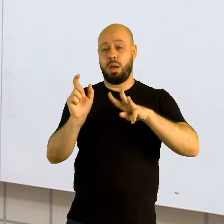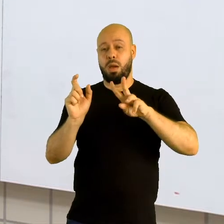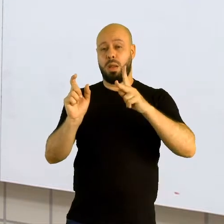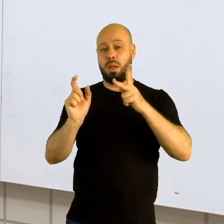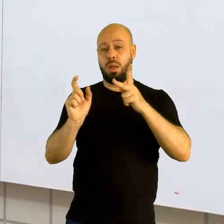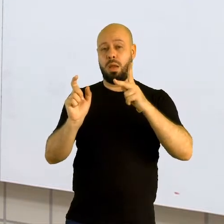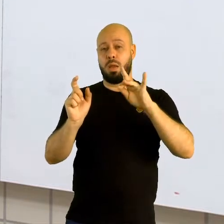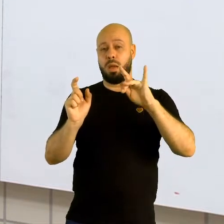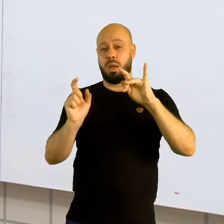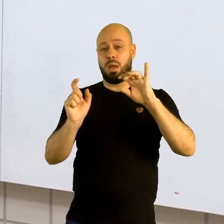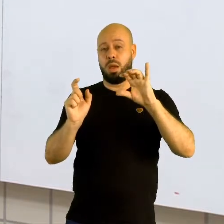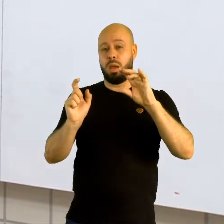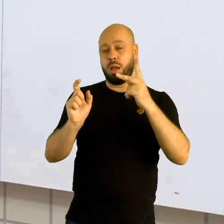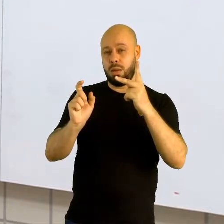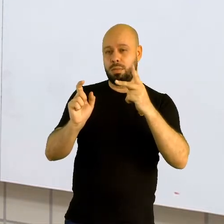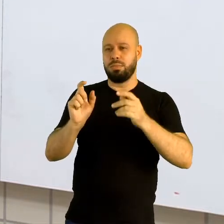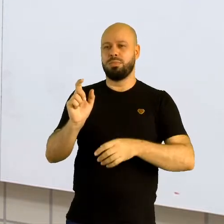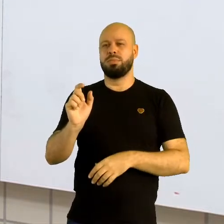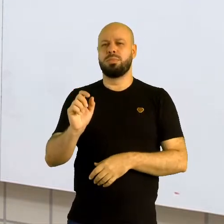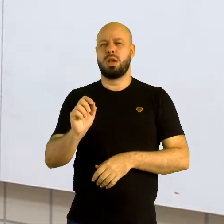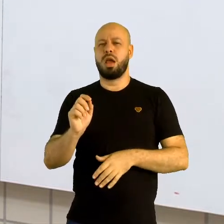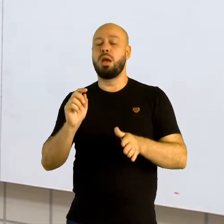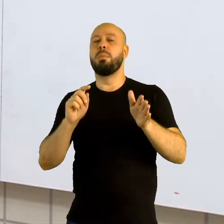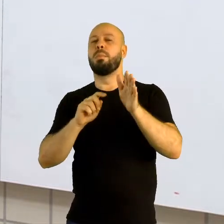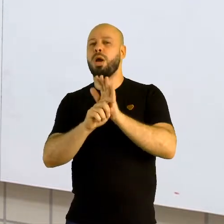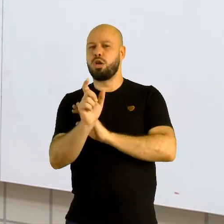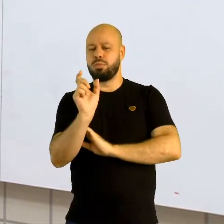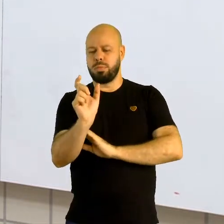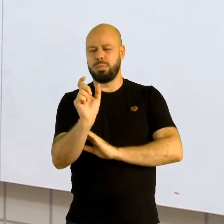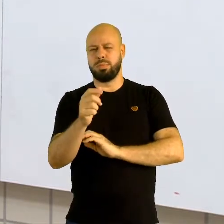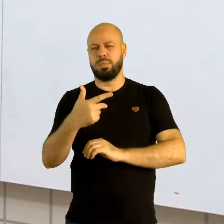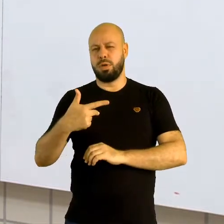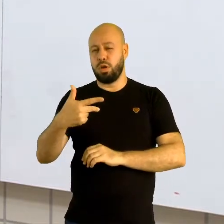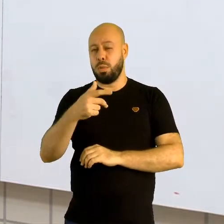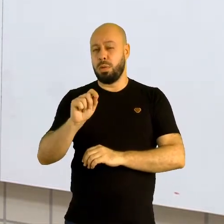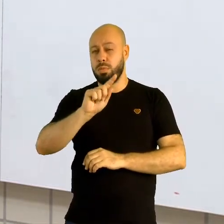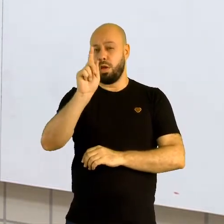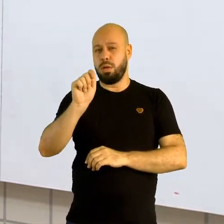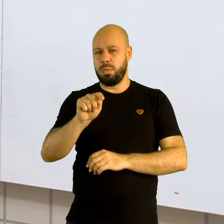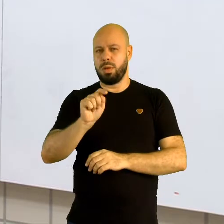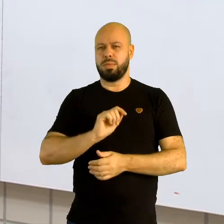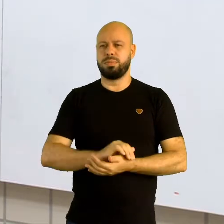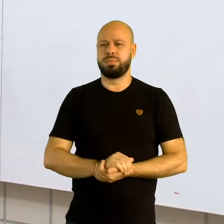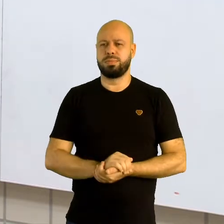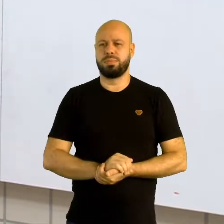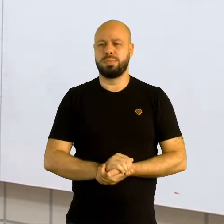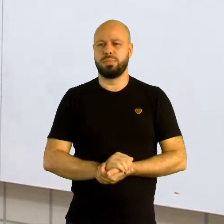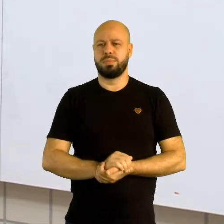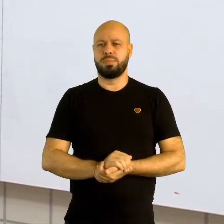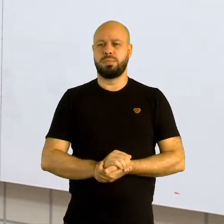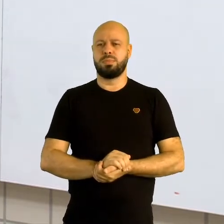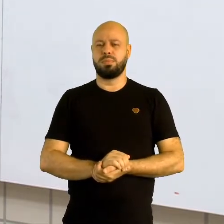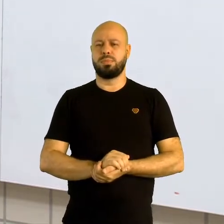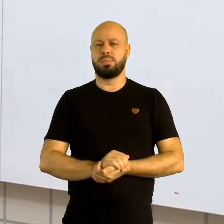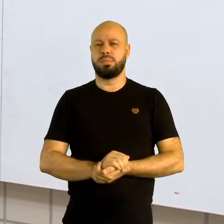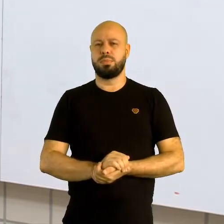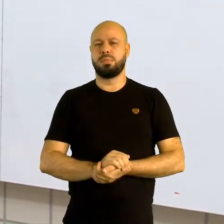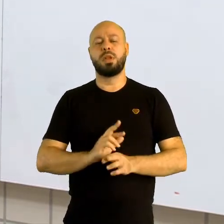pronome interrogativo, ok? Então, tem a ver